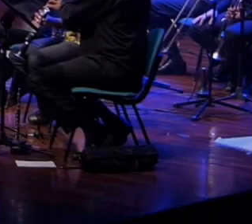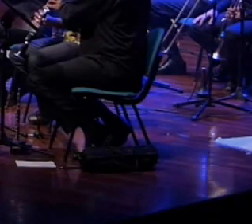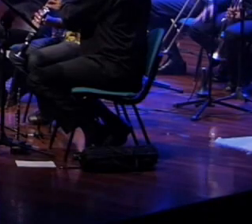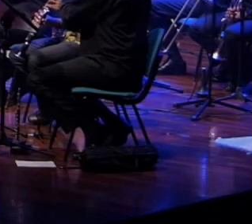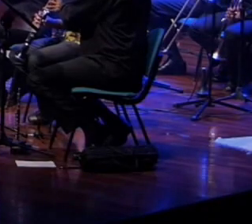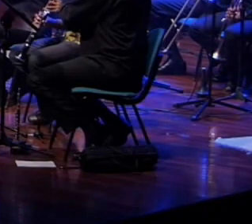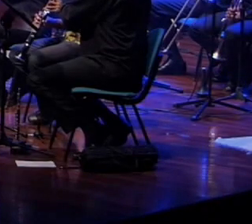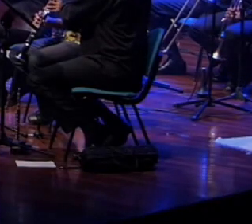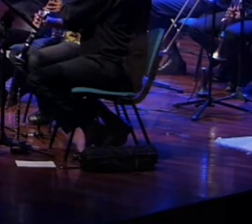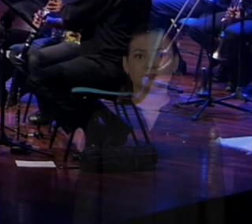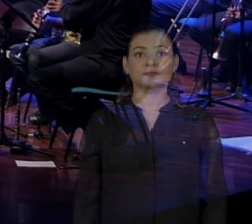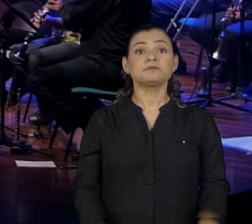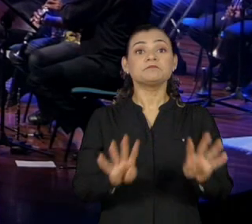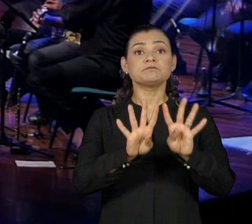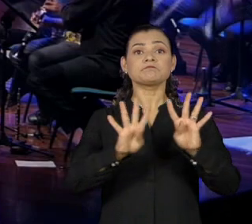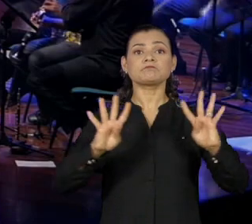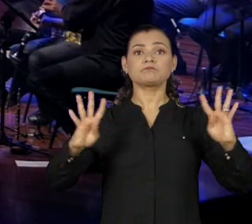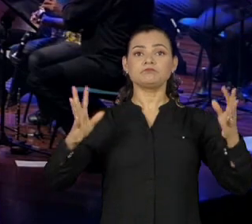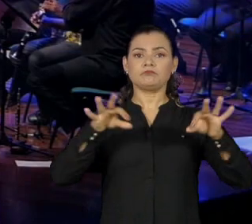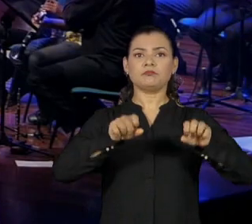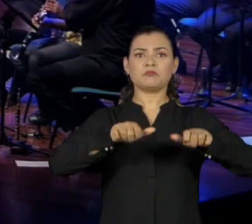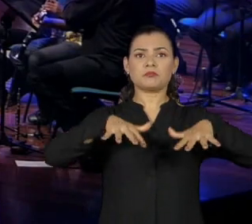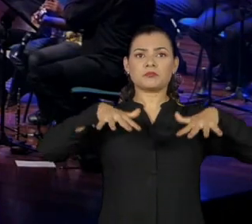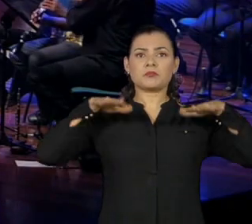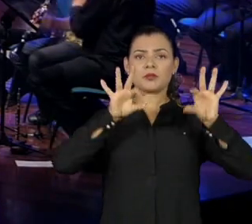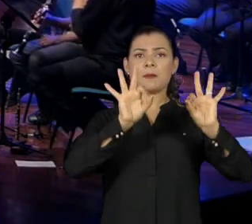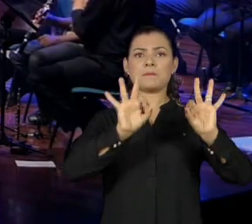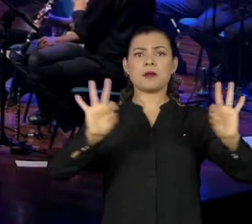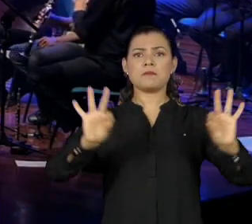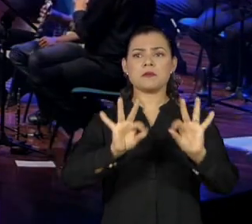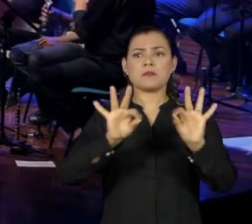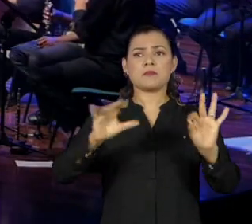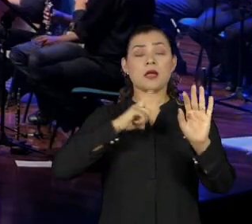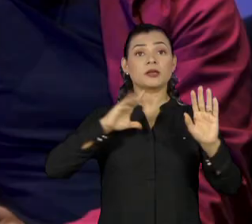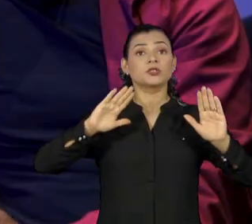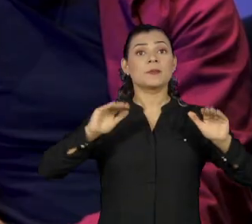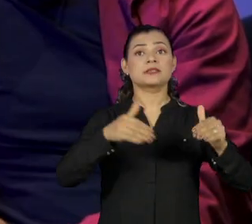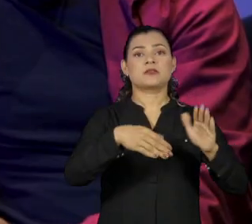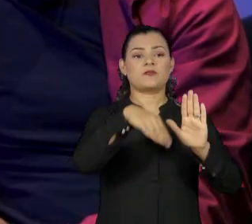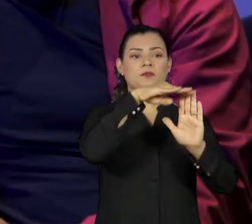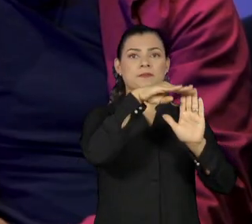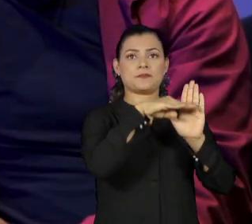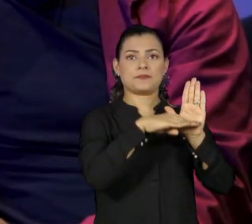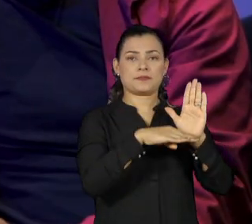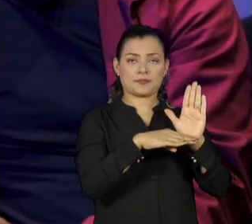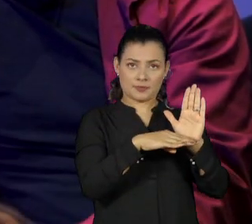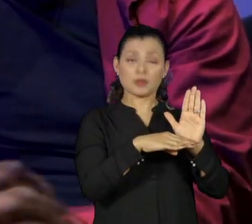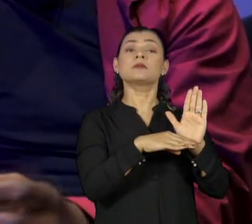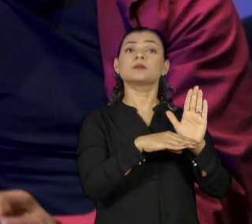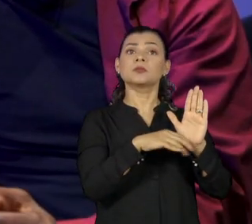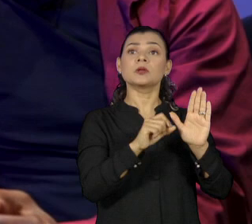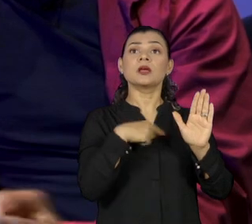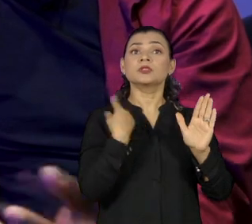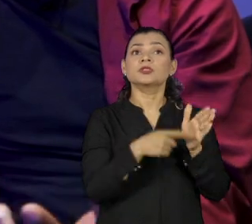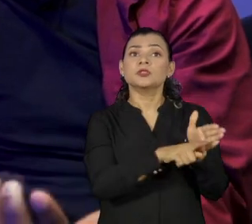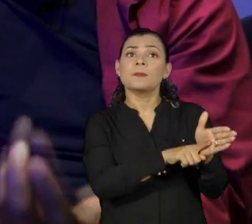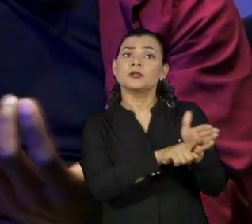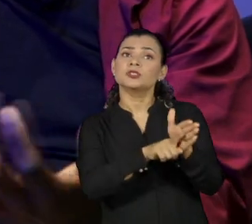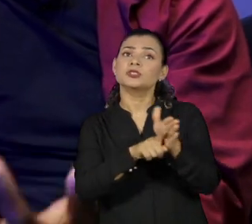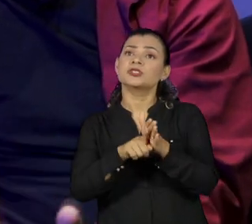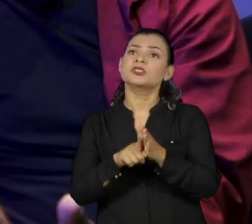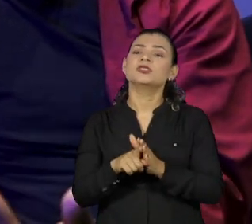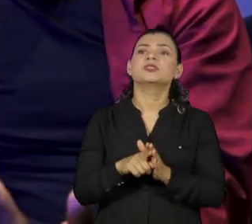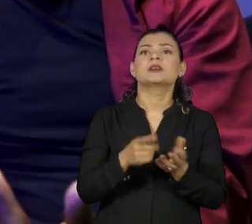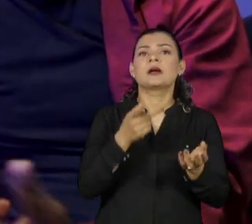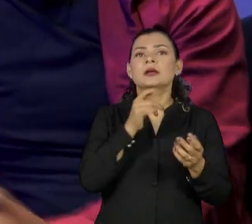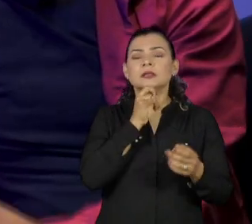A orquestra ela tem um repertório específico onde a gente pesquisa os ritmos